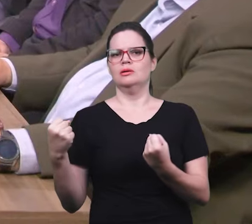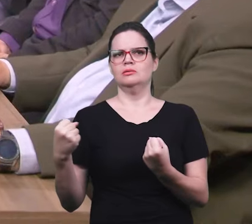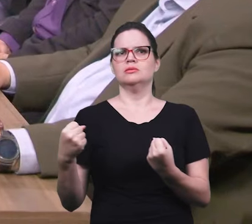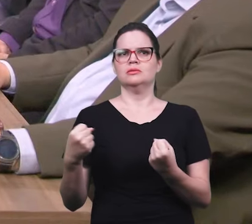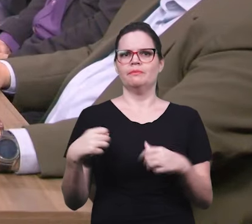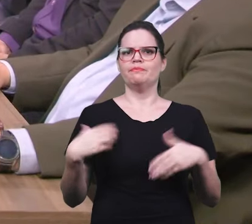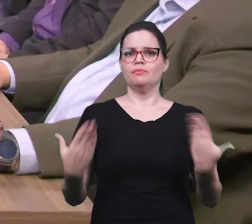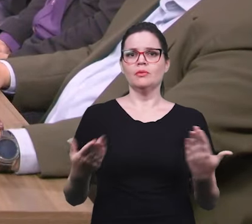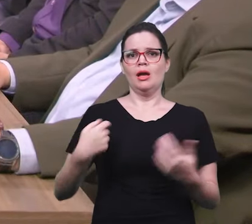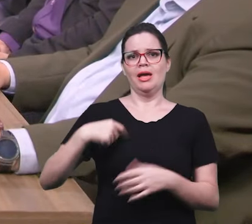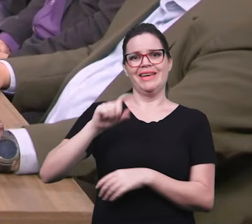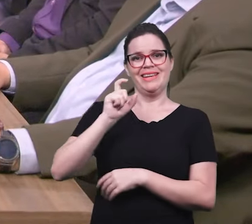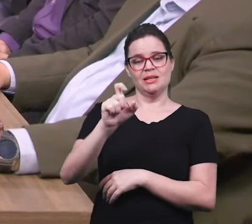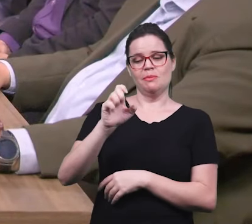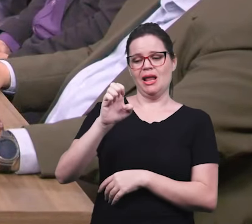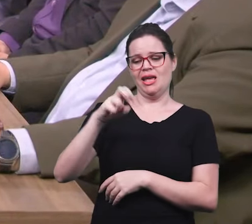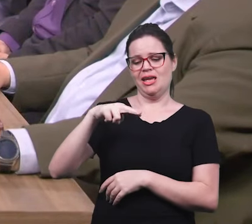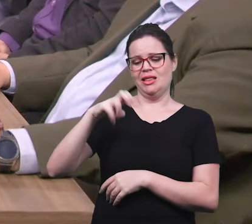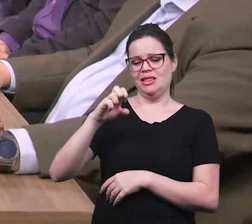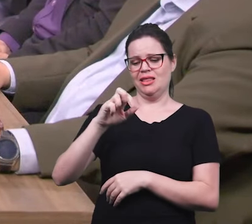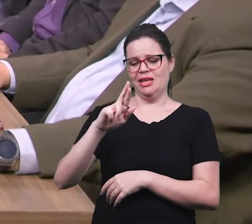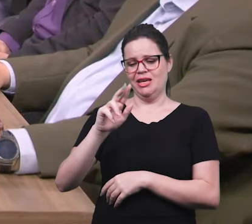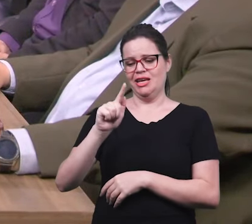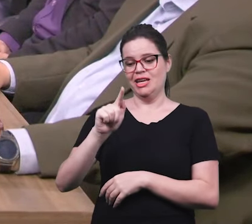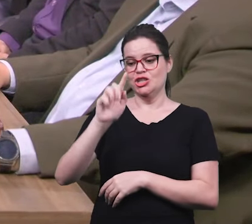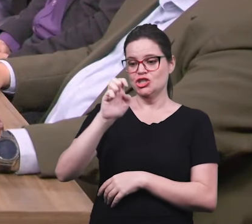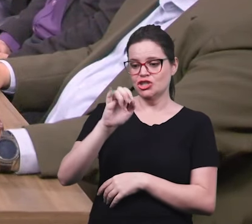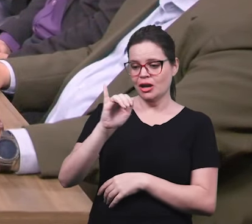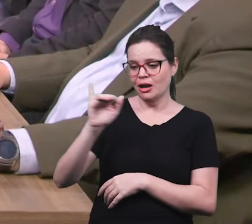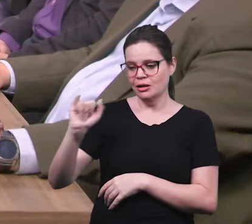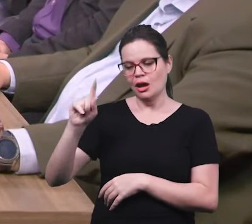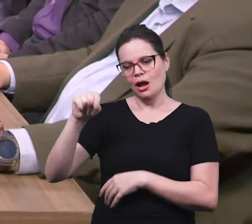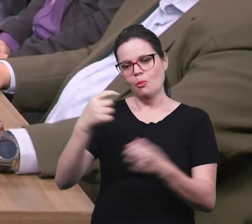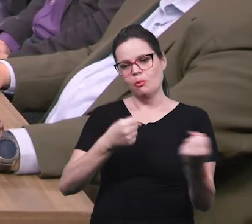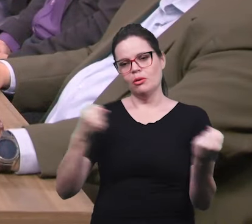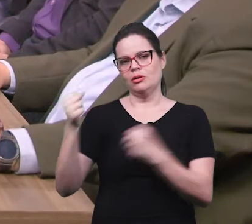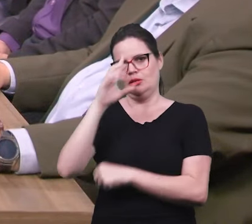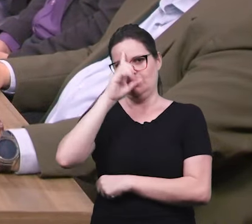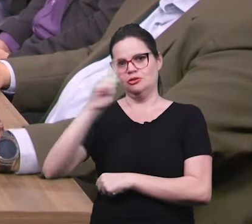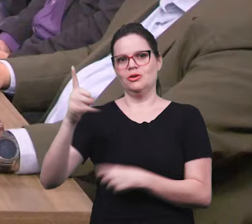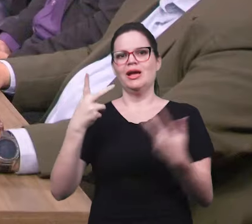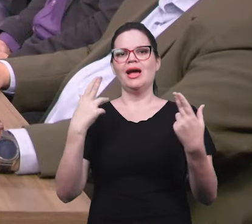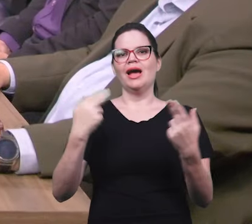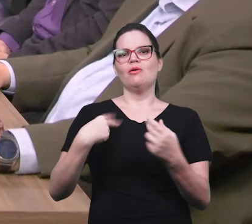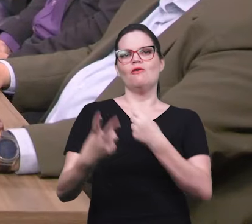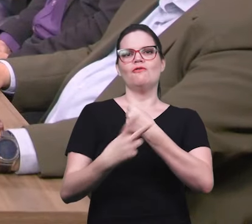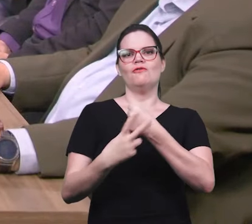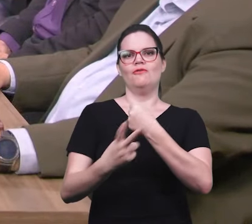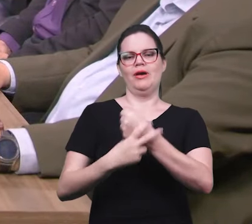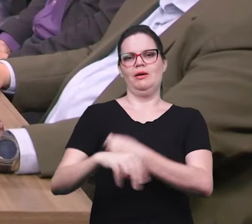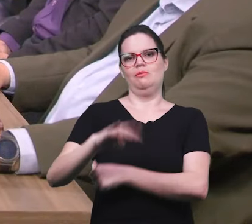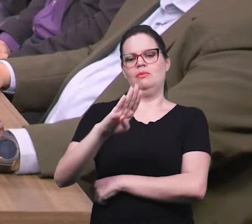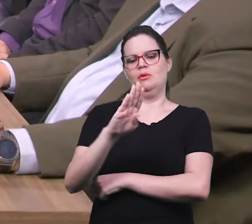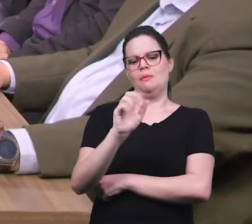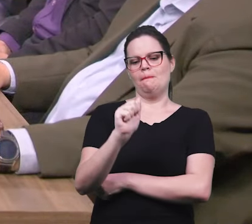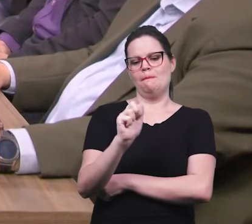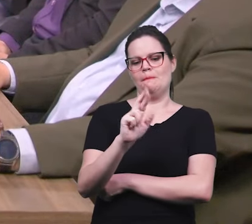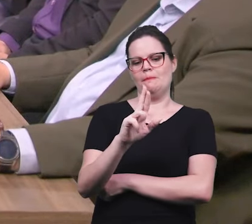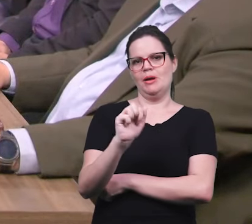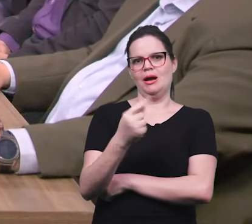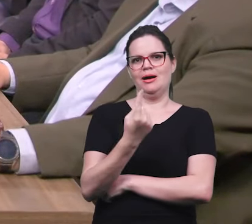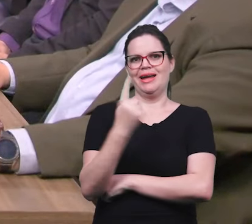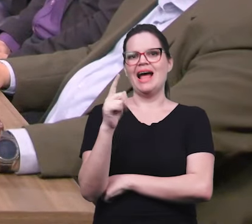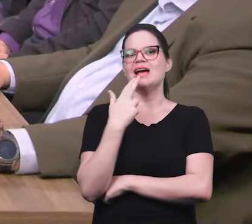para a operação de Deus. Podemos comparar o termo energia com o verbo bará, lá de Gênesis, né? Bará é um